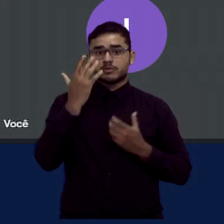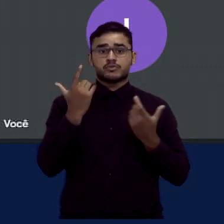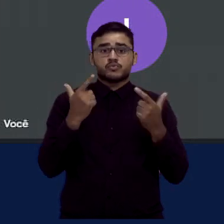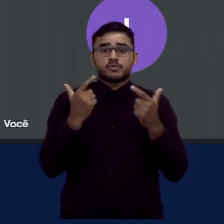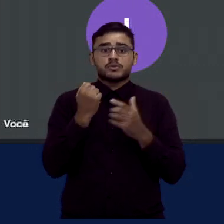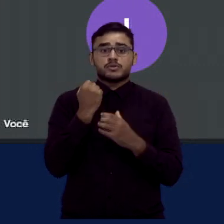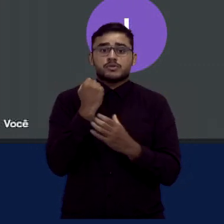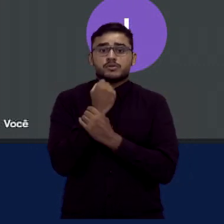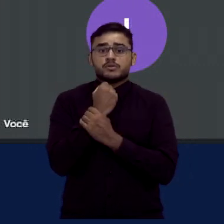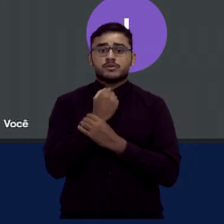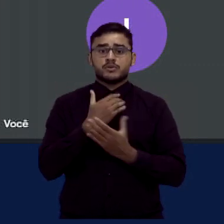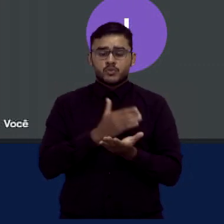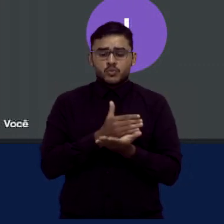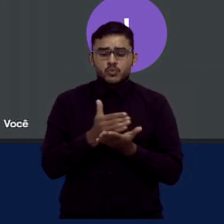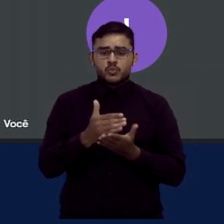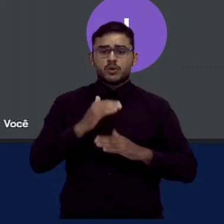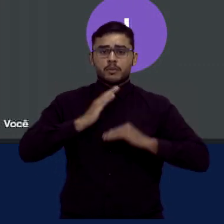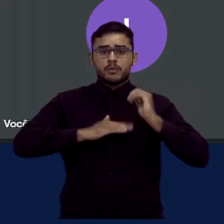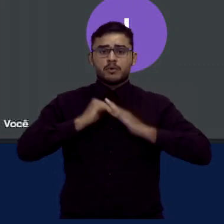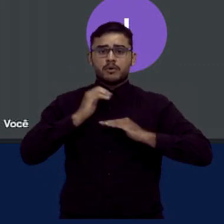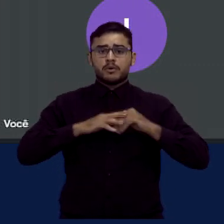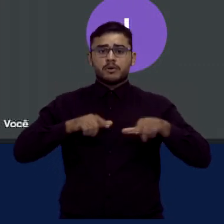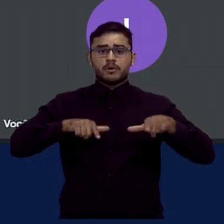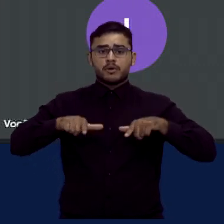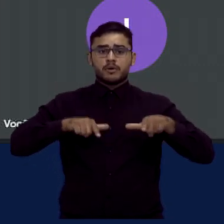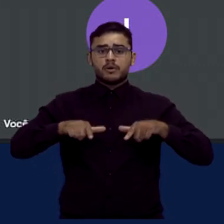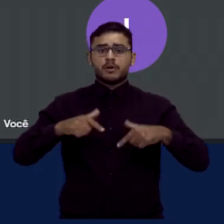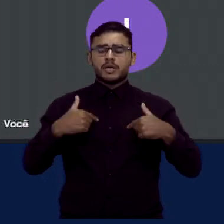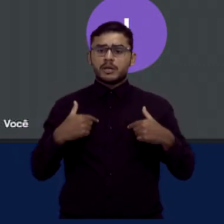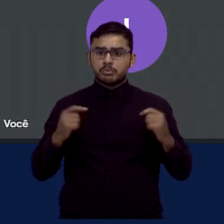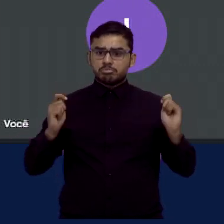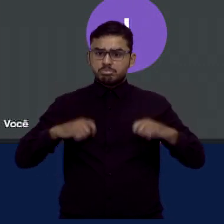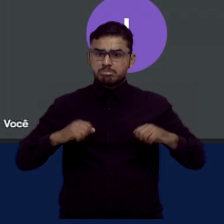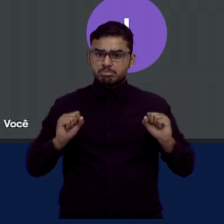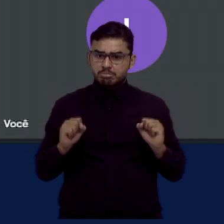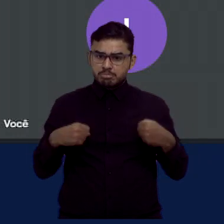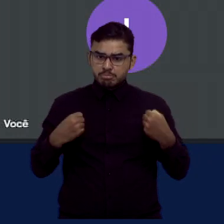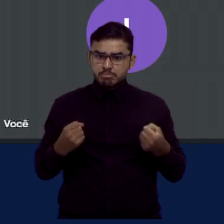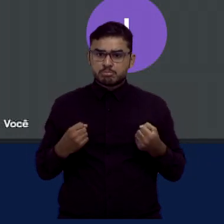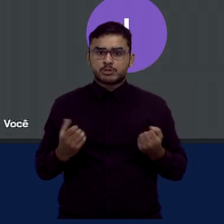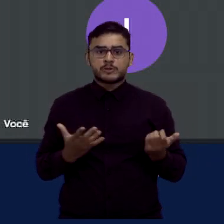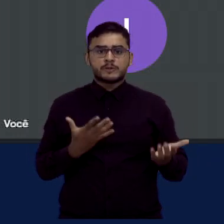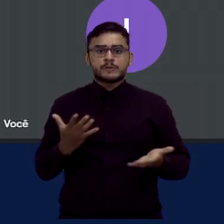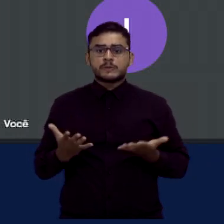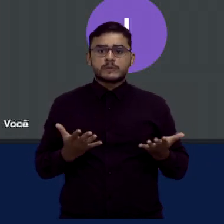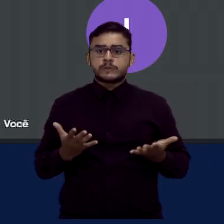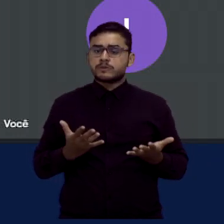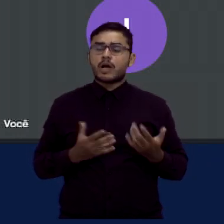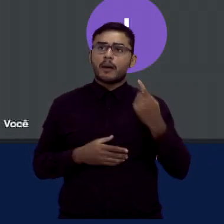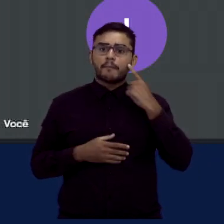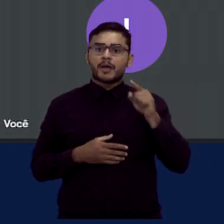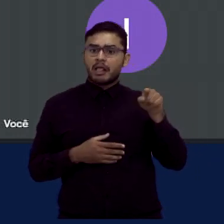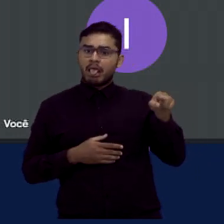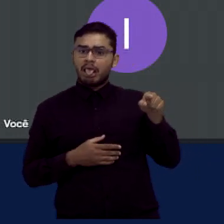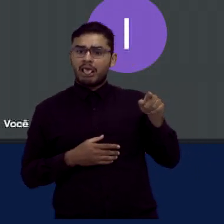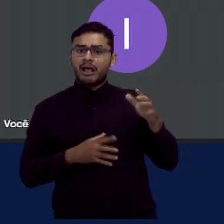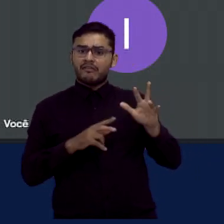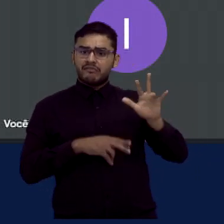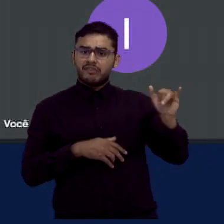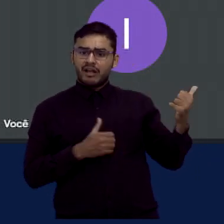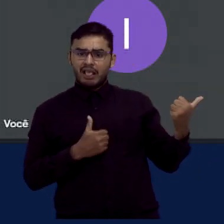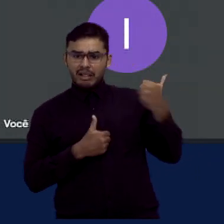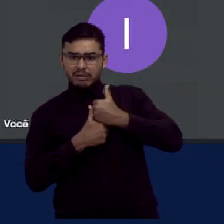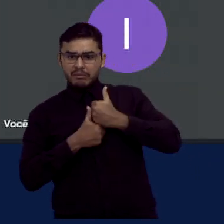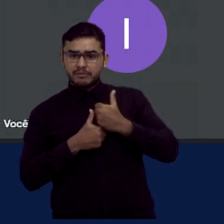isso. A pessoa está no começo de carreira e fala, poxa, eu tenho que provar meu valor e tudo, mas eu acho bacana esse teu recado, porque,